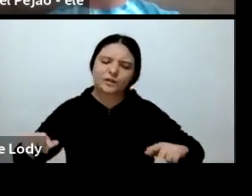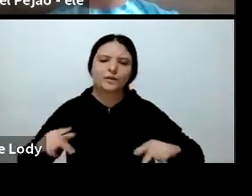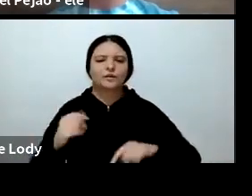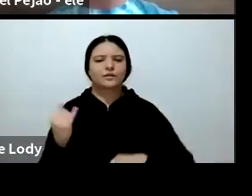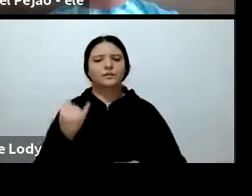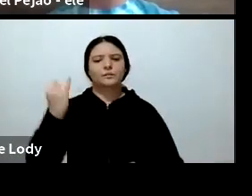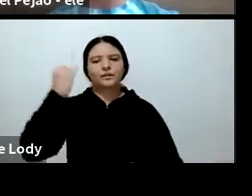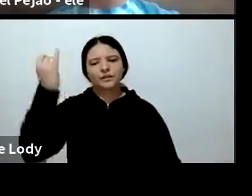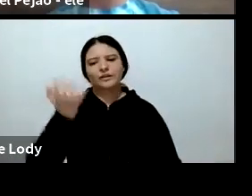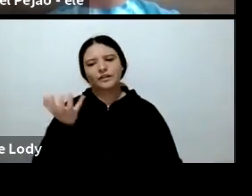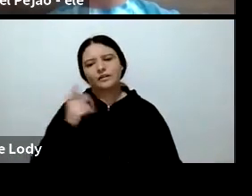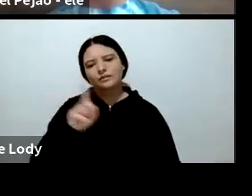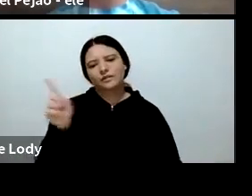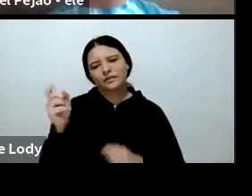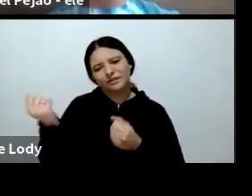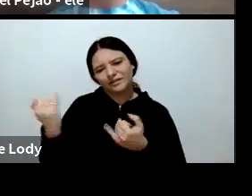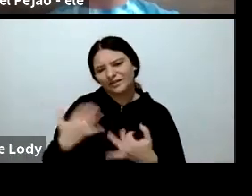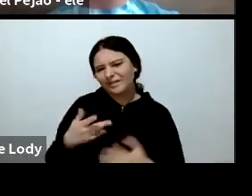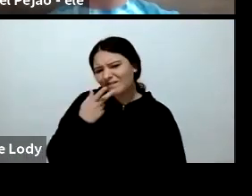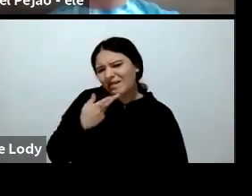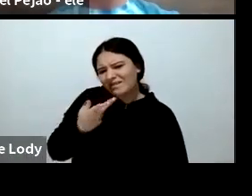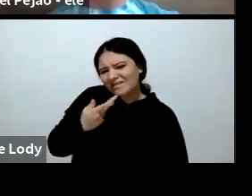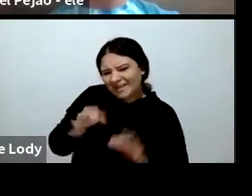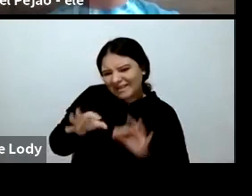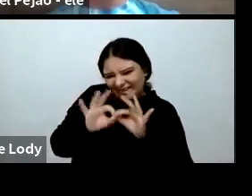Então, eu queria que você falasse disso. Desculpa, falei demais.